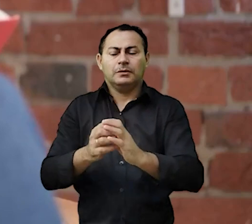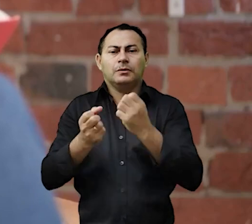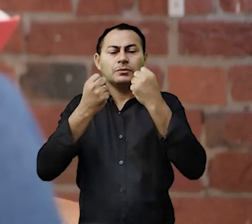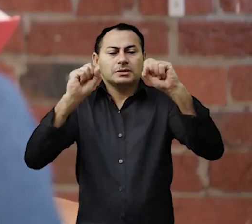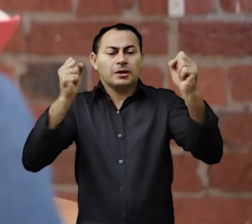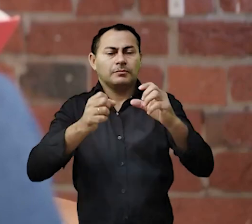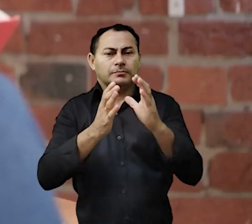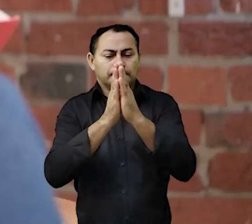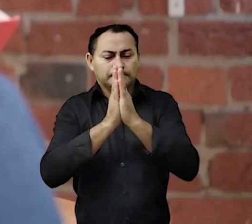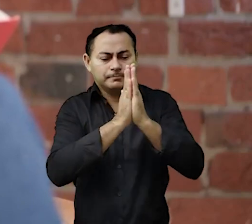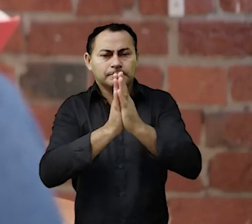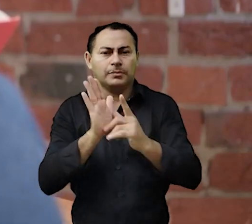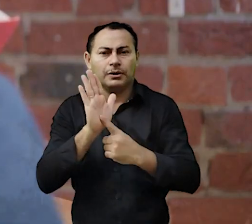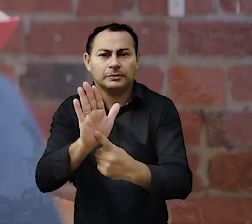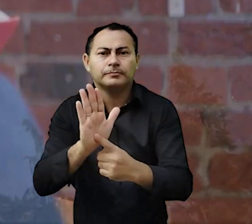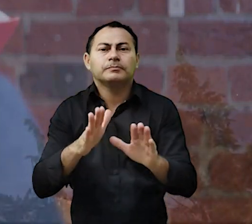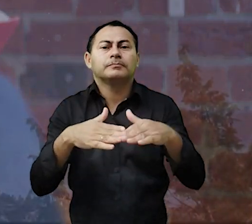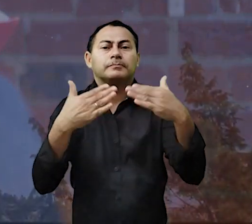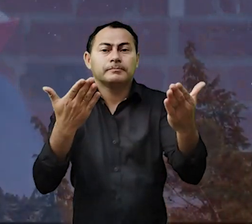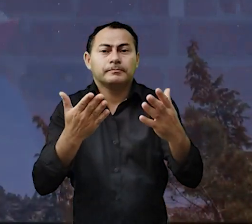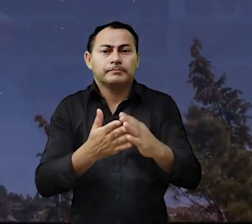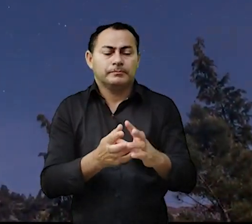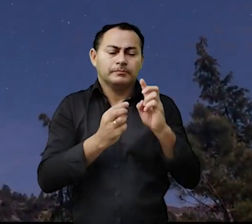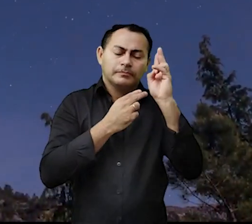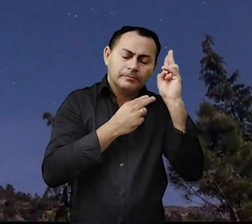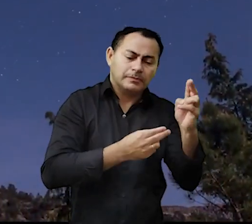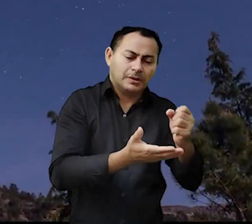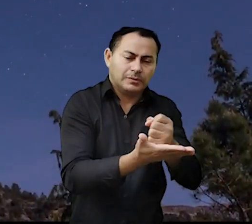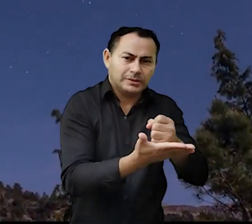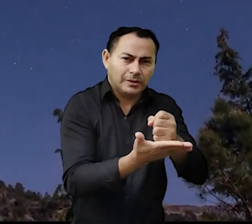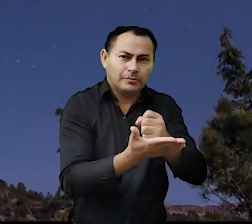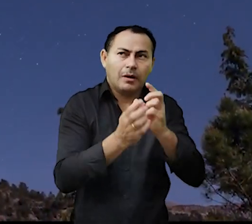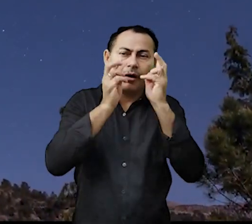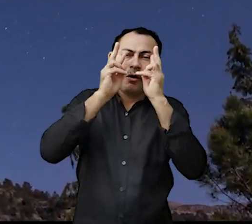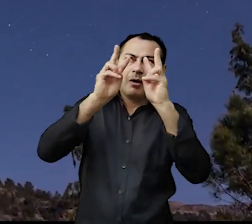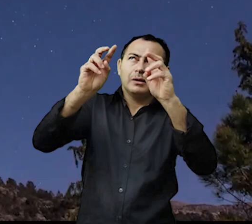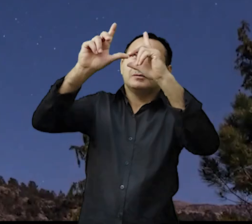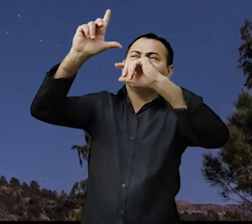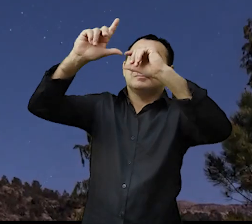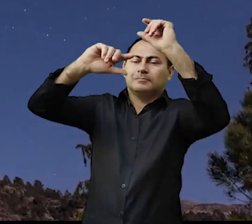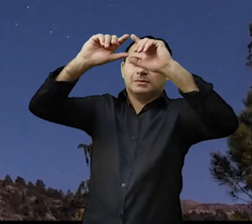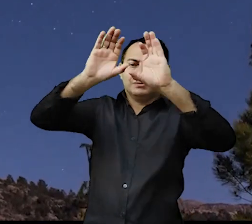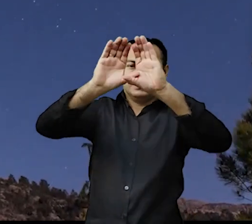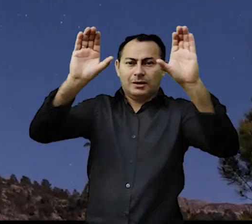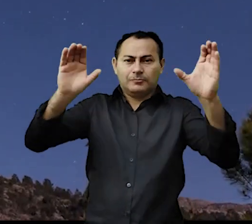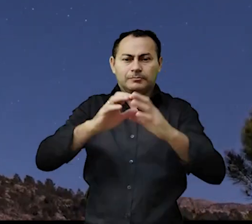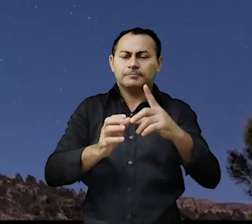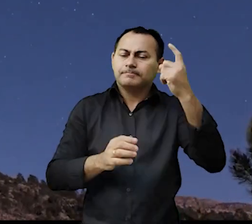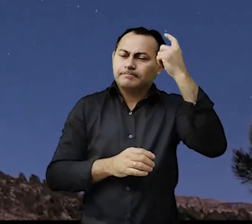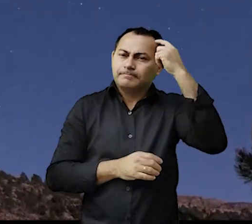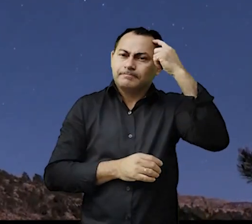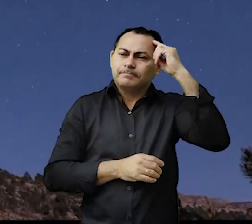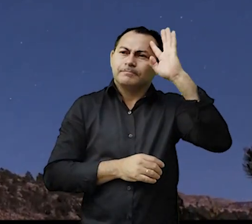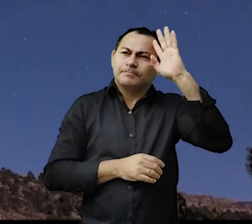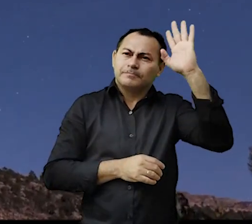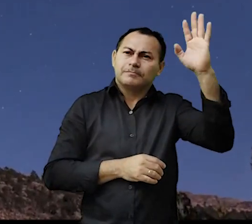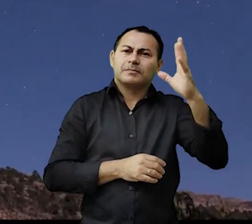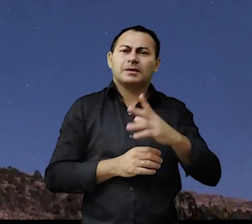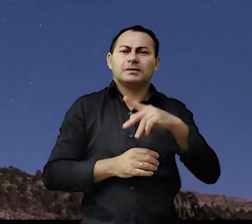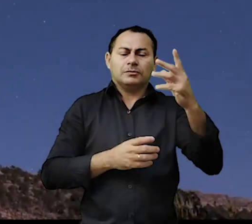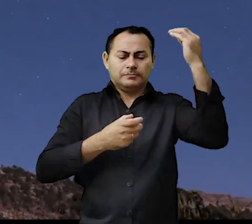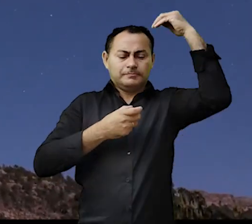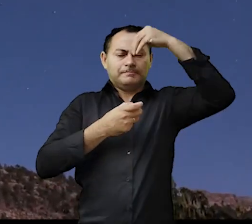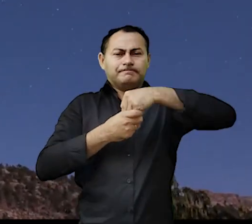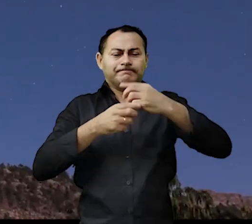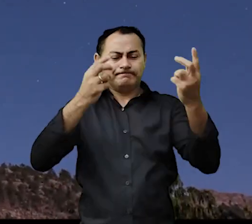dos salmos de oração. Enquanto está deitado no chão, olhando para as estrelas, seus pensamentos voltam-se para